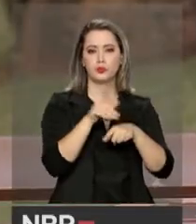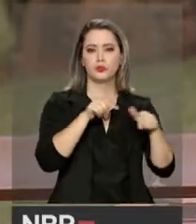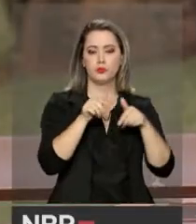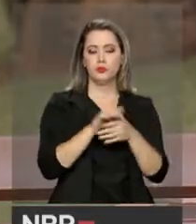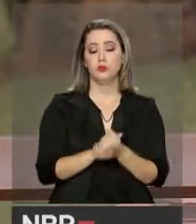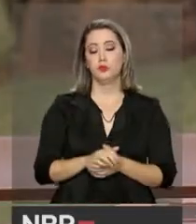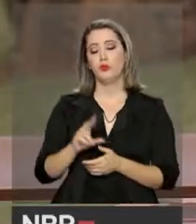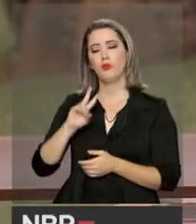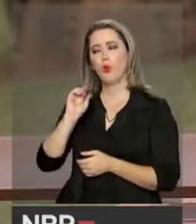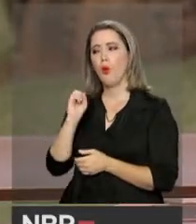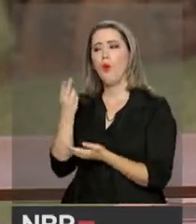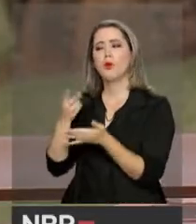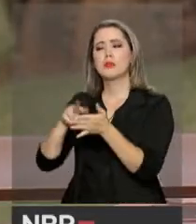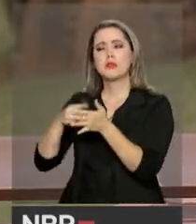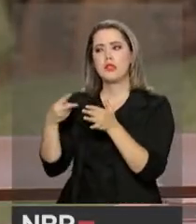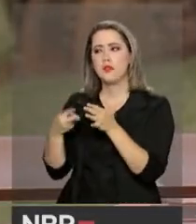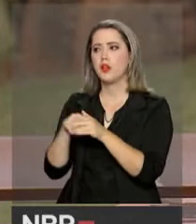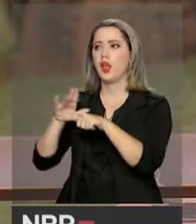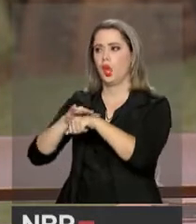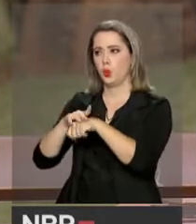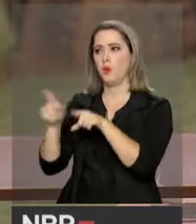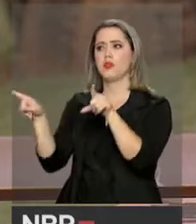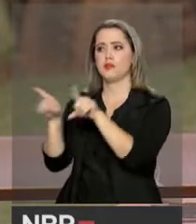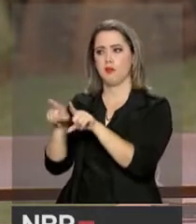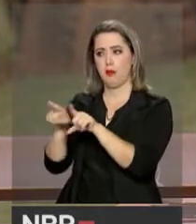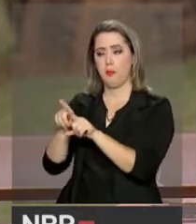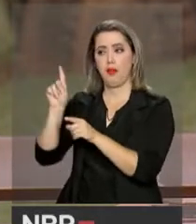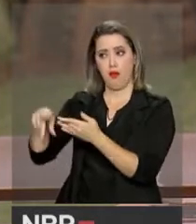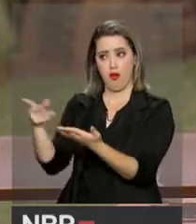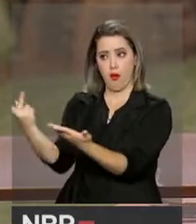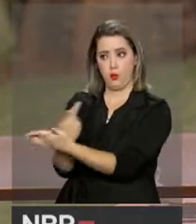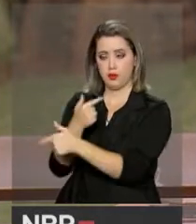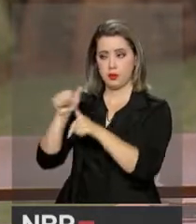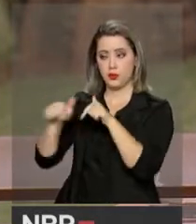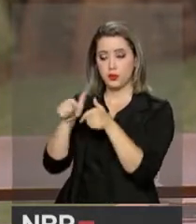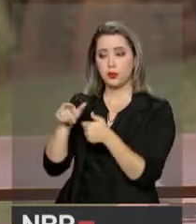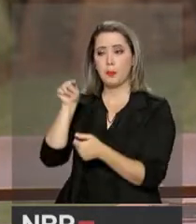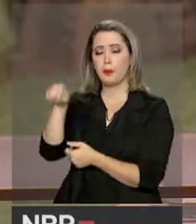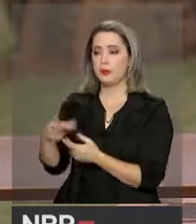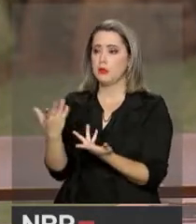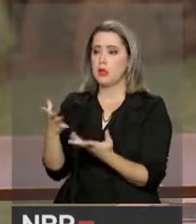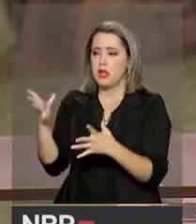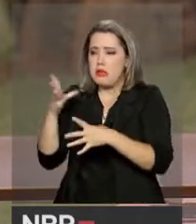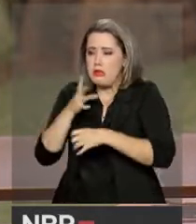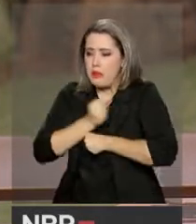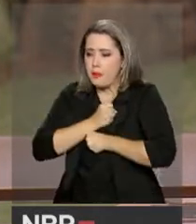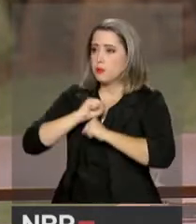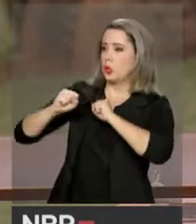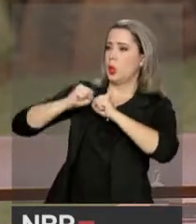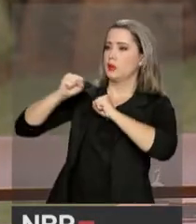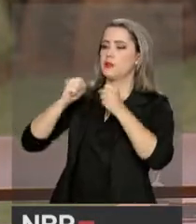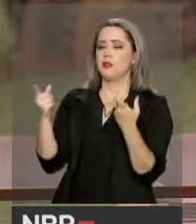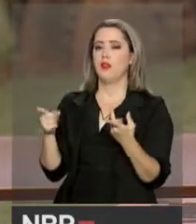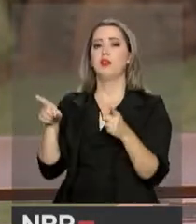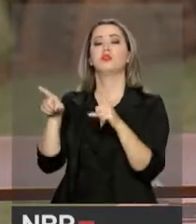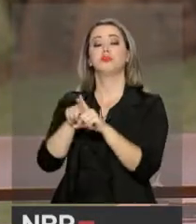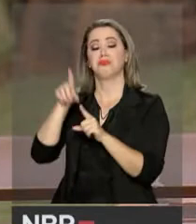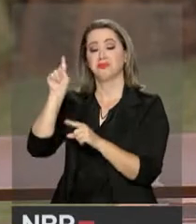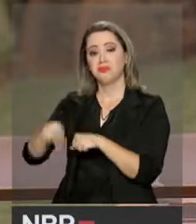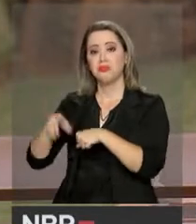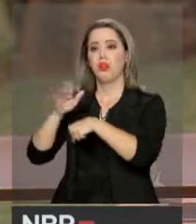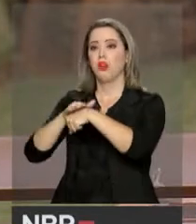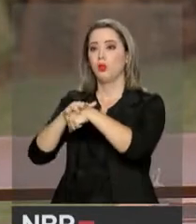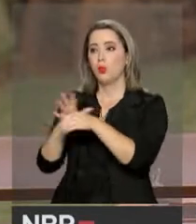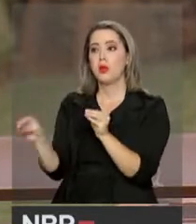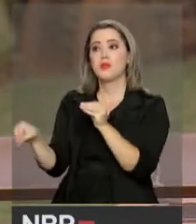seja, o adoecimento também entra como acidente de trabalho, né? Nesse caso, depressão, ansiedade, são doenças que